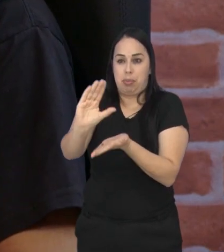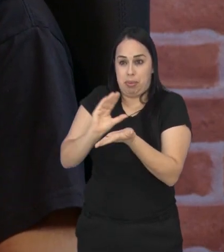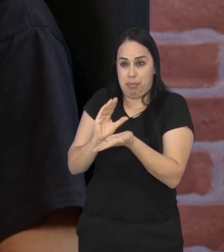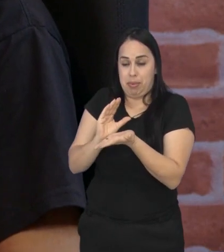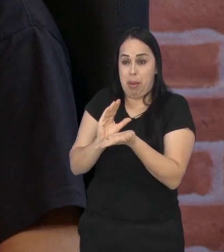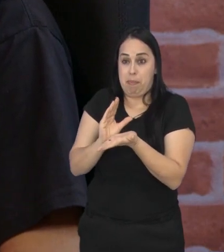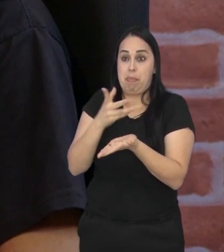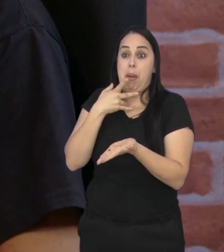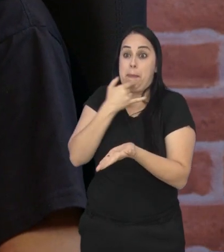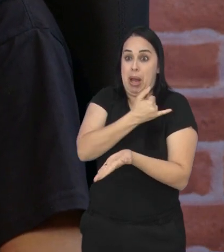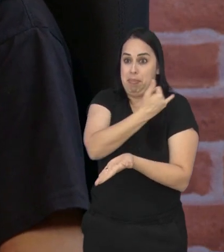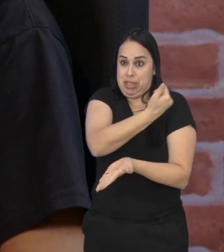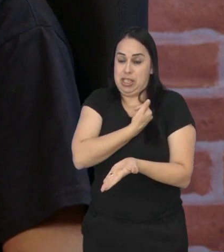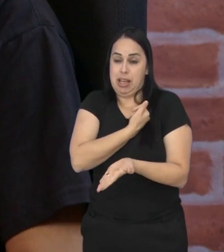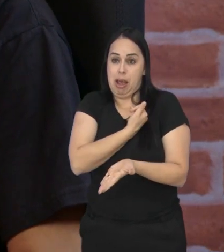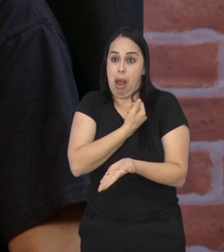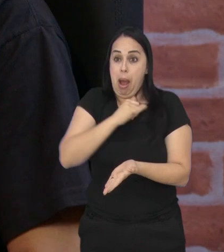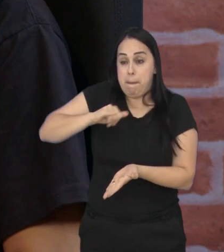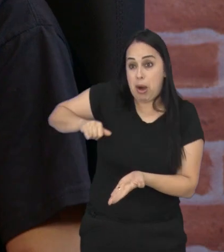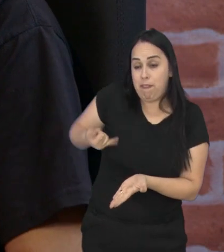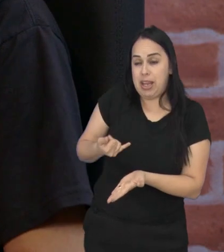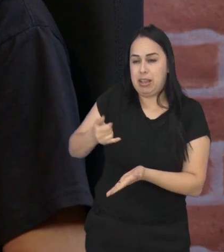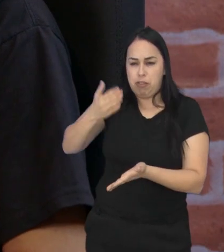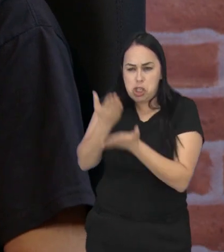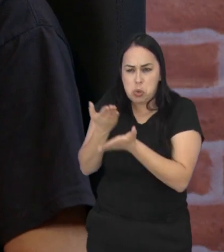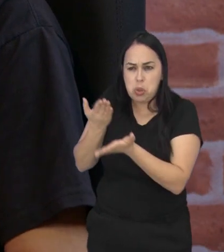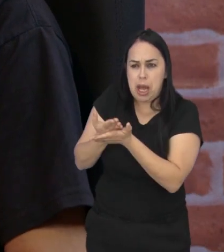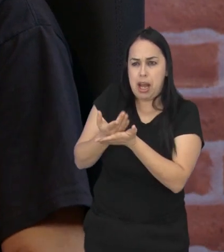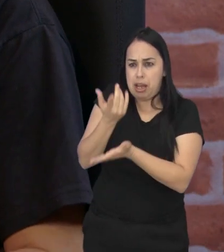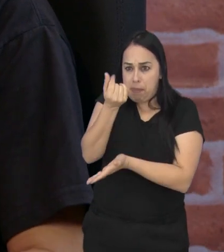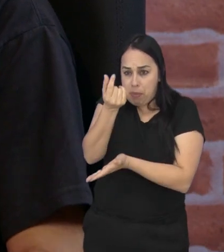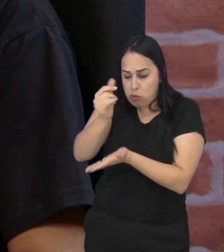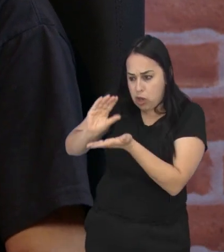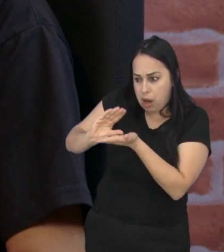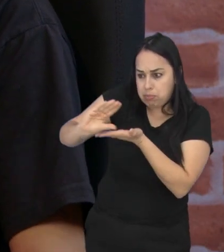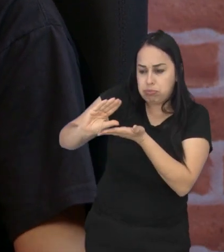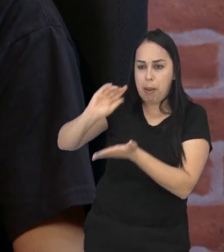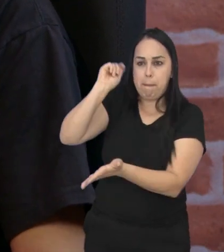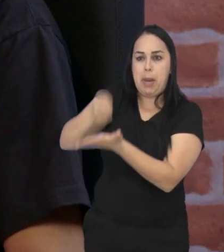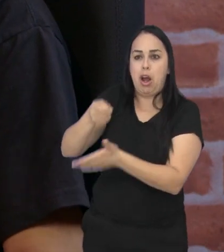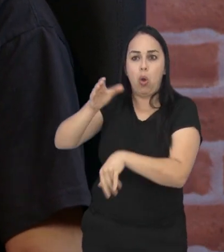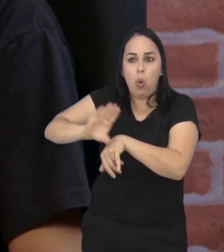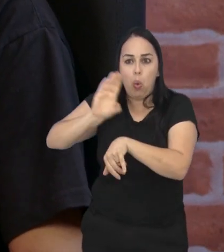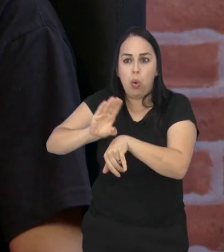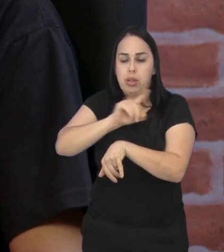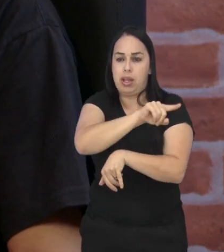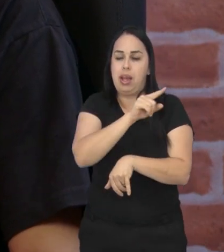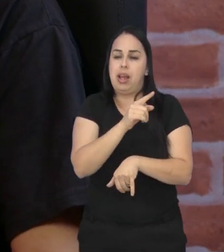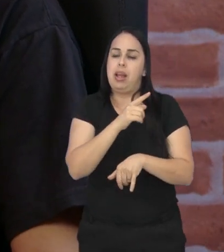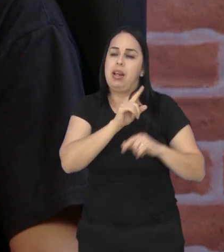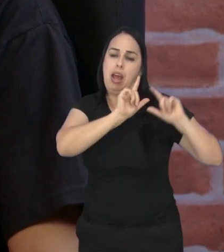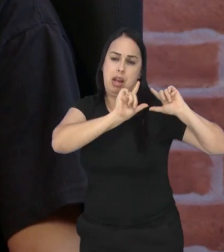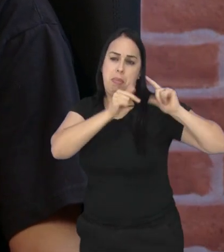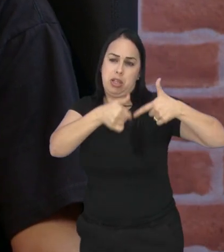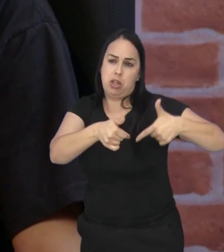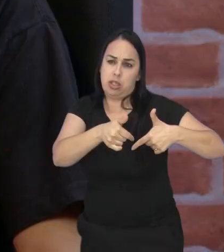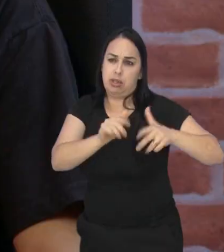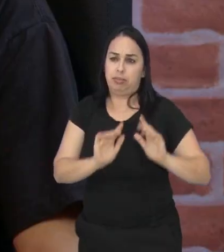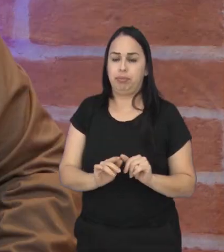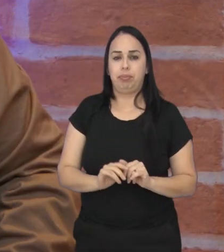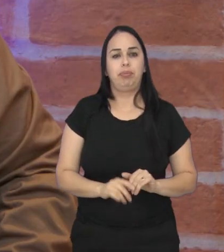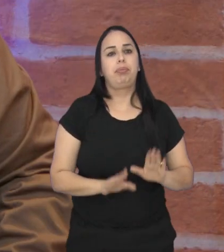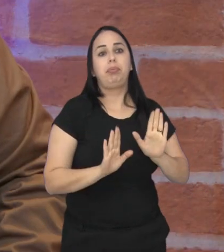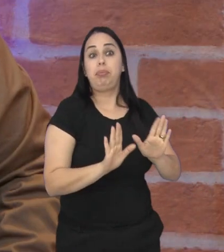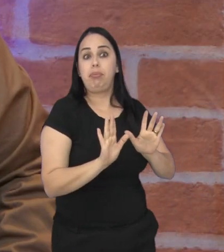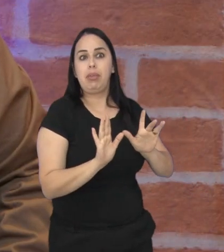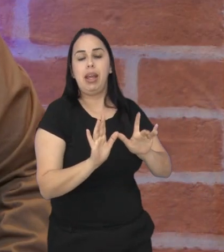falou assim, aproveita essa grana, vai estudar, vai ser alguém na vida, você precisa ter uma carreira. Meu pai vem de uma criação mais conservadora. Mas quando ele fala pra você estudar e